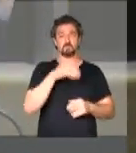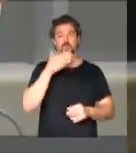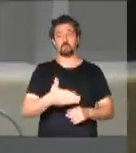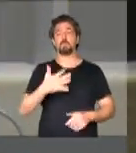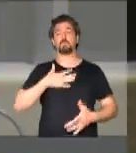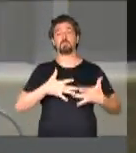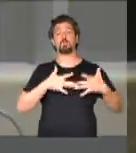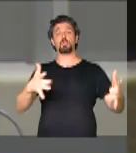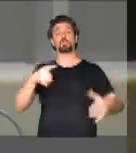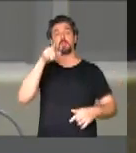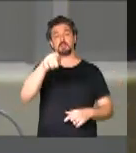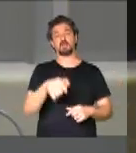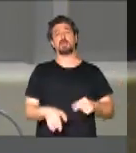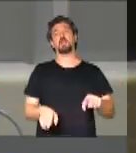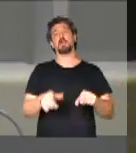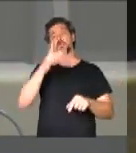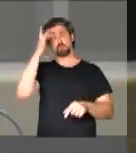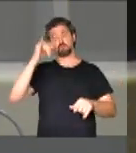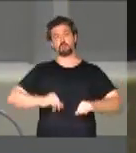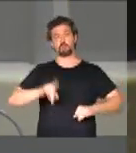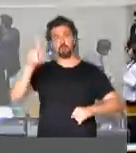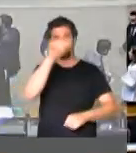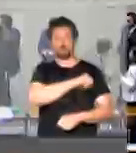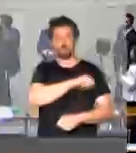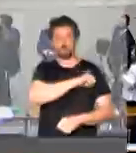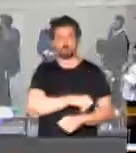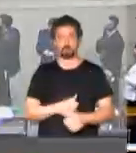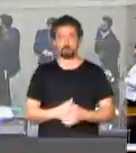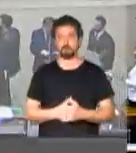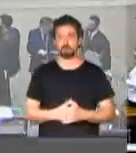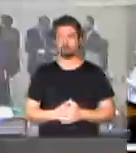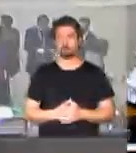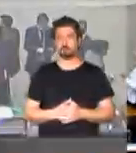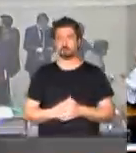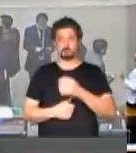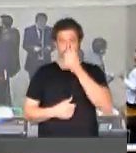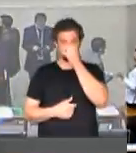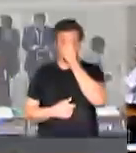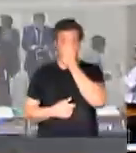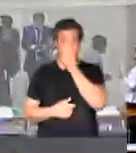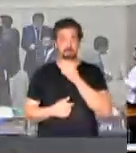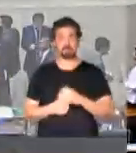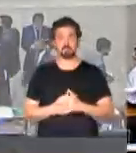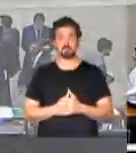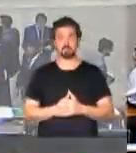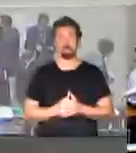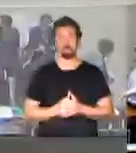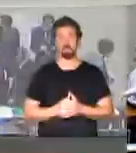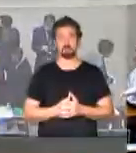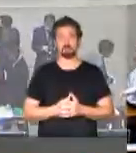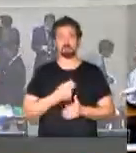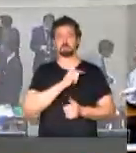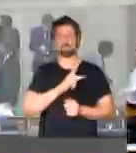e minha solidariedade às vítimas do Rio de Janeiro. Obrigado. 8 horas. Presidente. Pelo tempo de minoria.